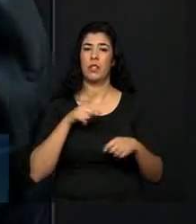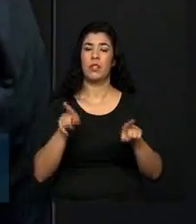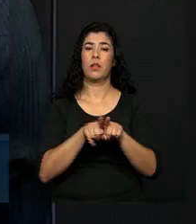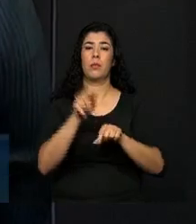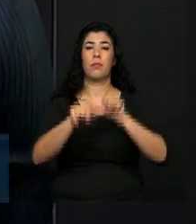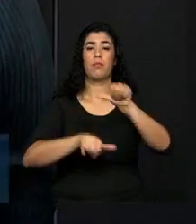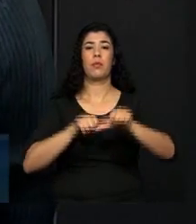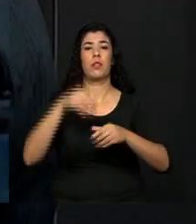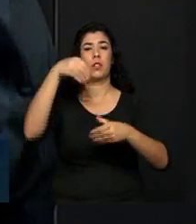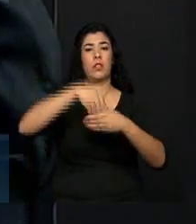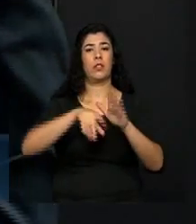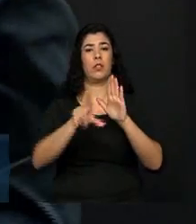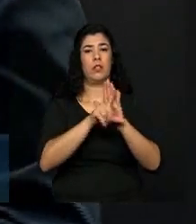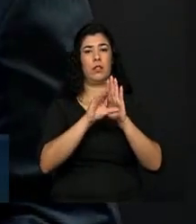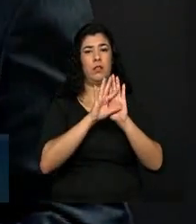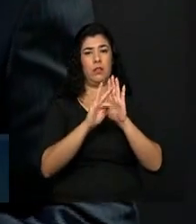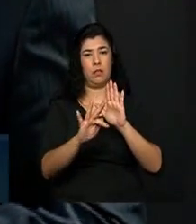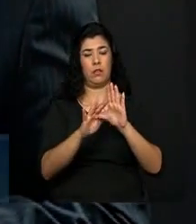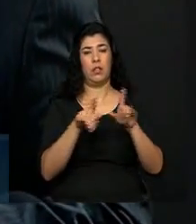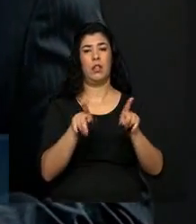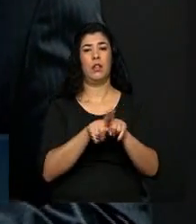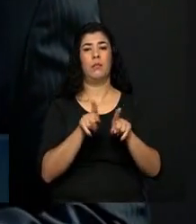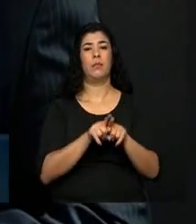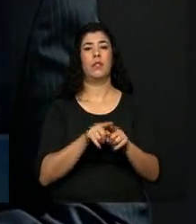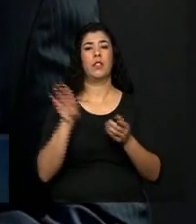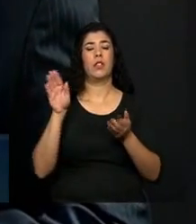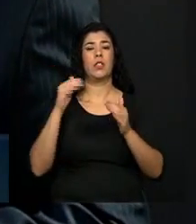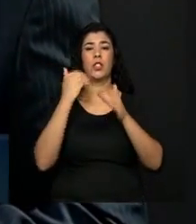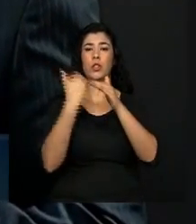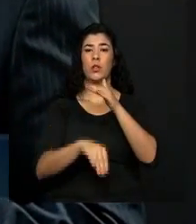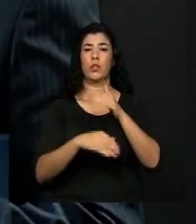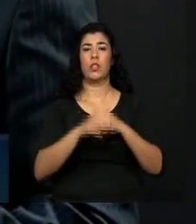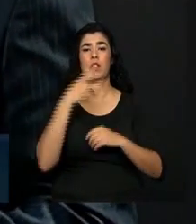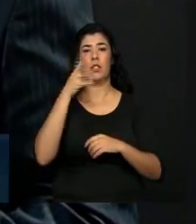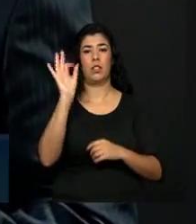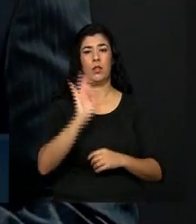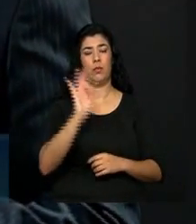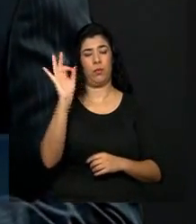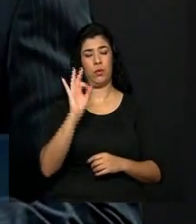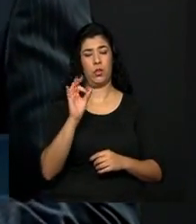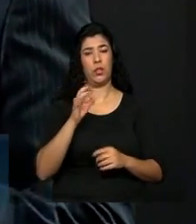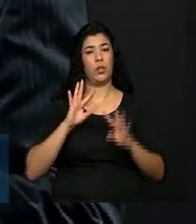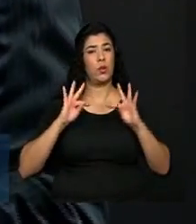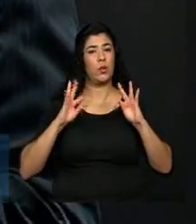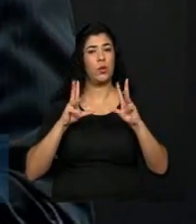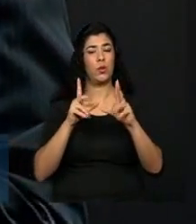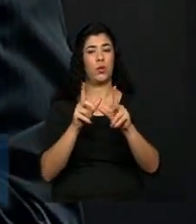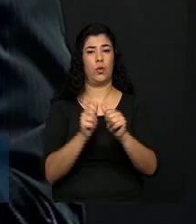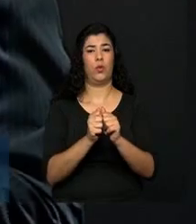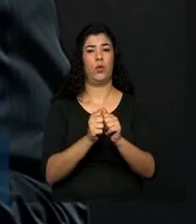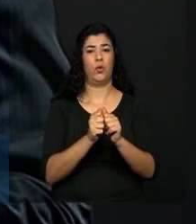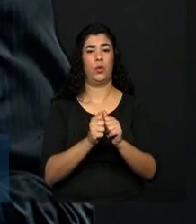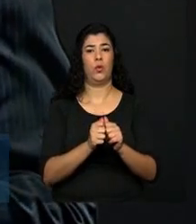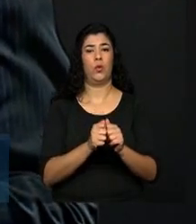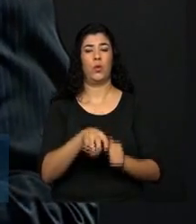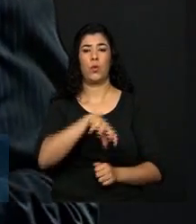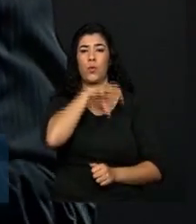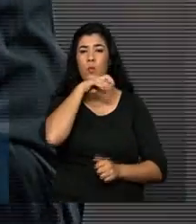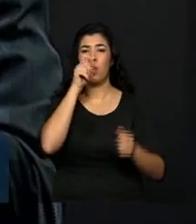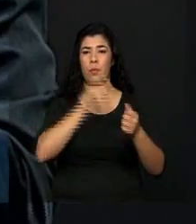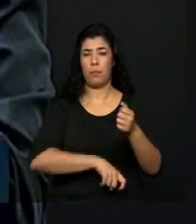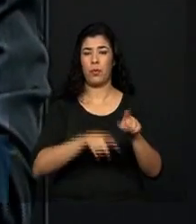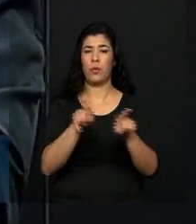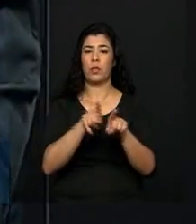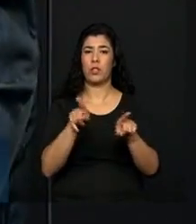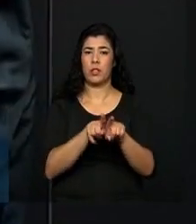Constituição mas ele reprenta 3% de toda a arrecadação do imposto de renda e do IPI